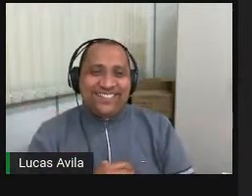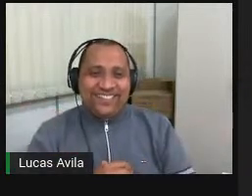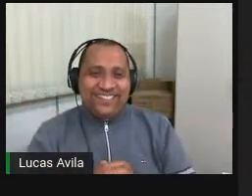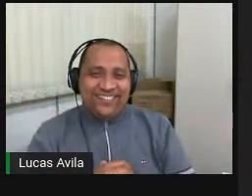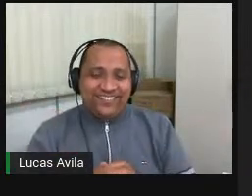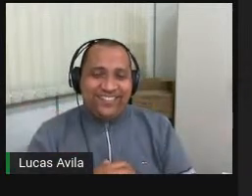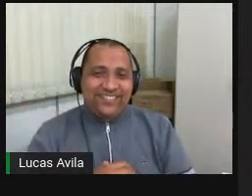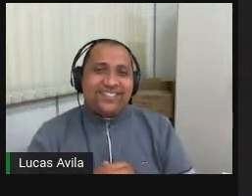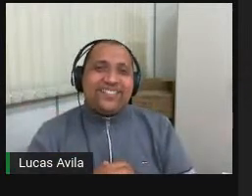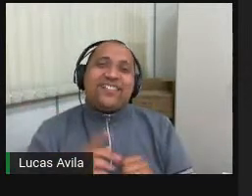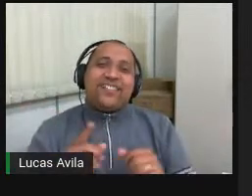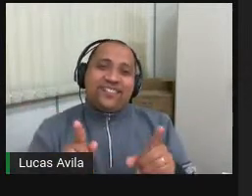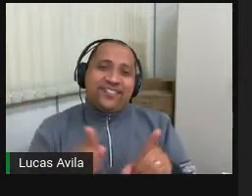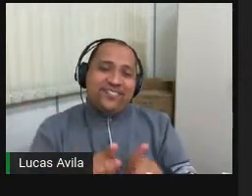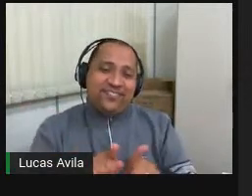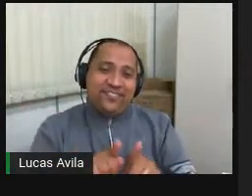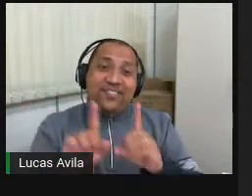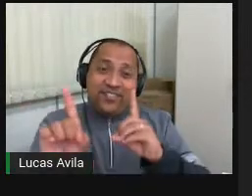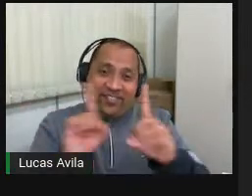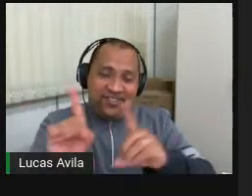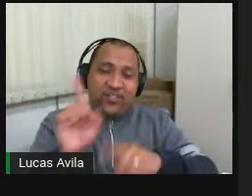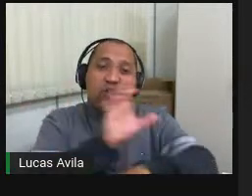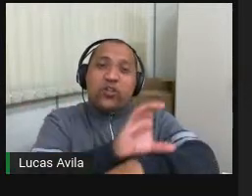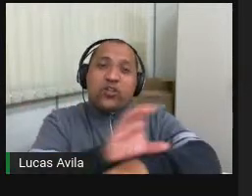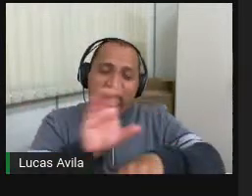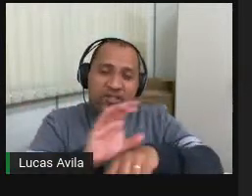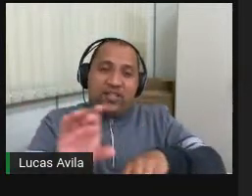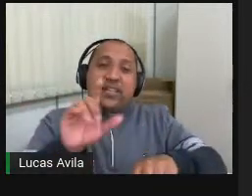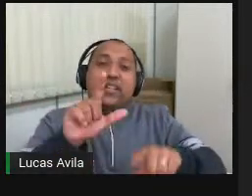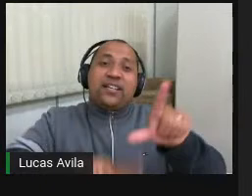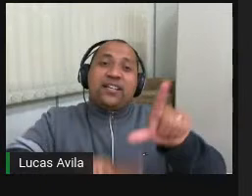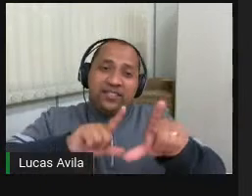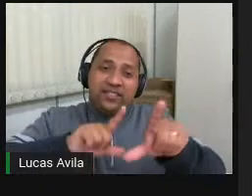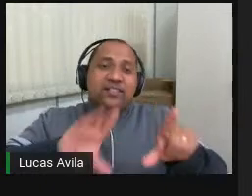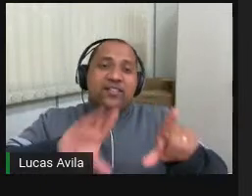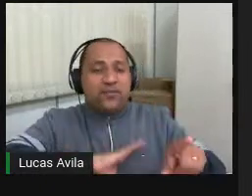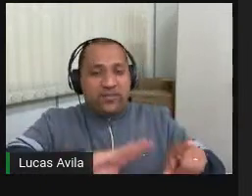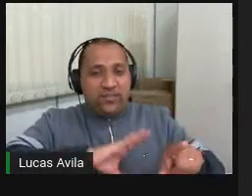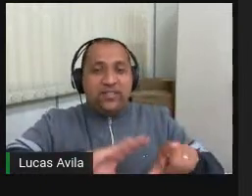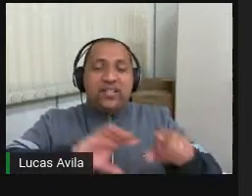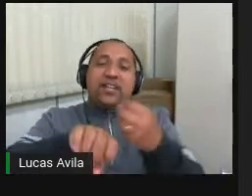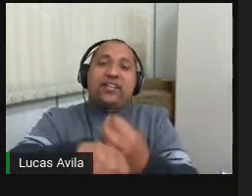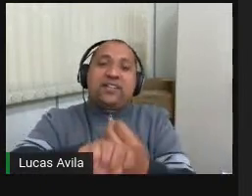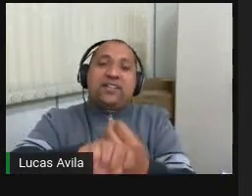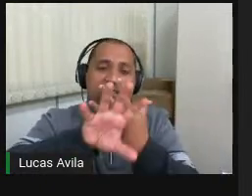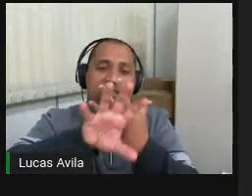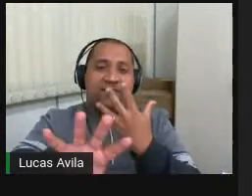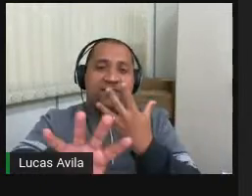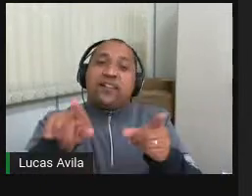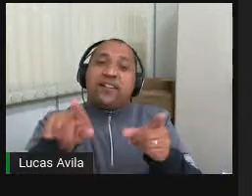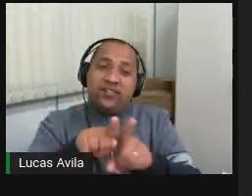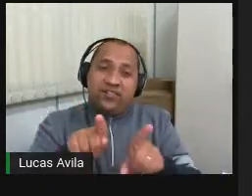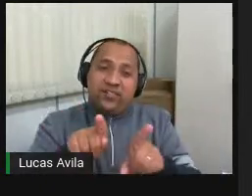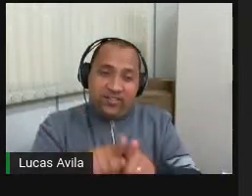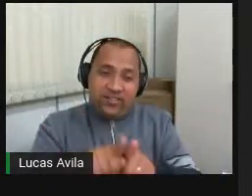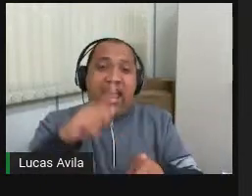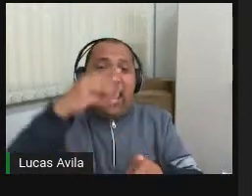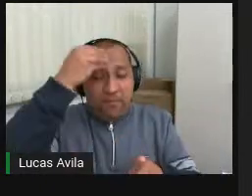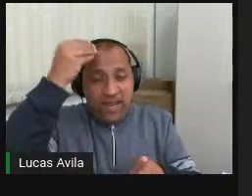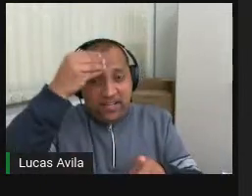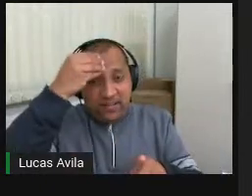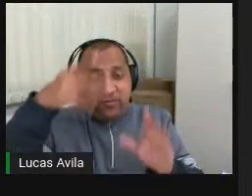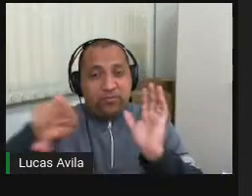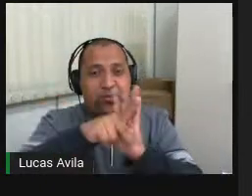Senhor coordenador do curso de Letras Português, Educação à Distância e também paralímpico da turma,